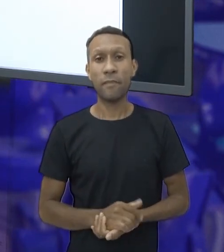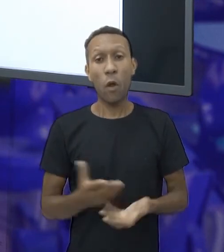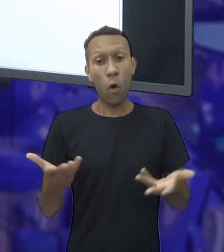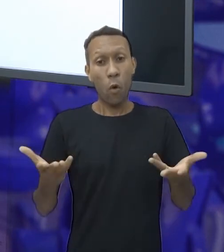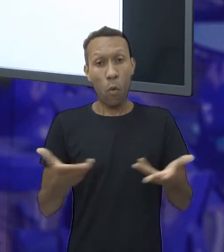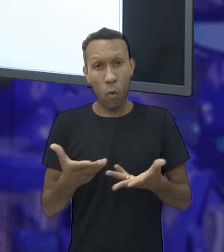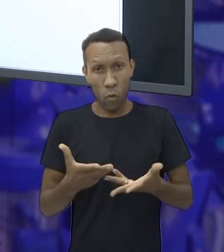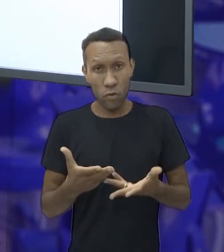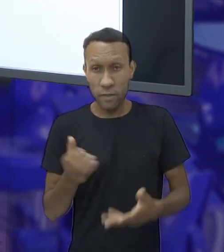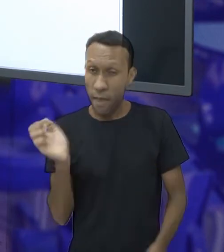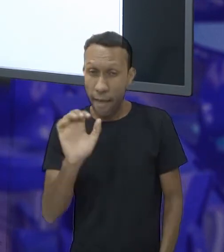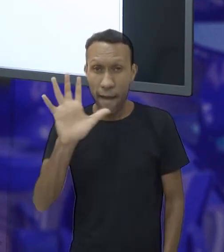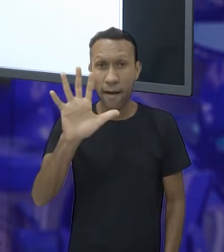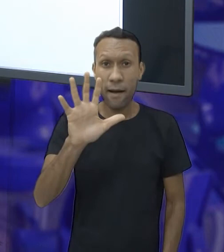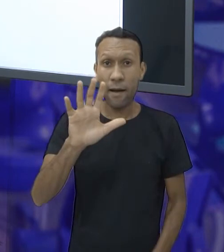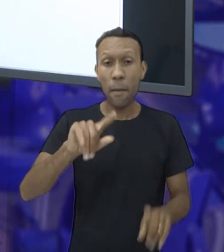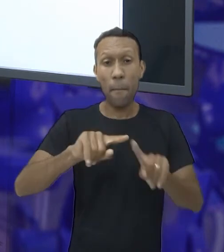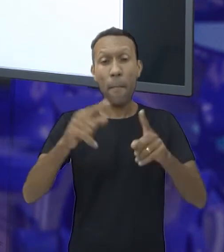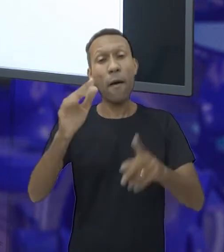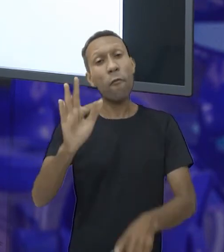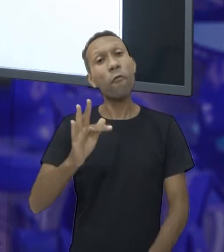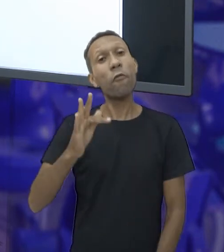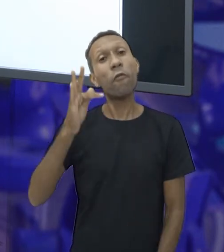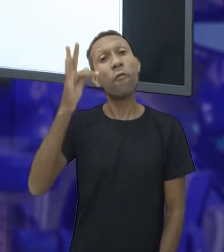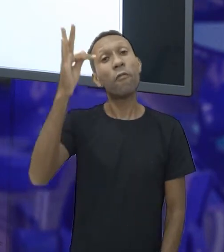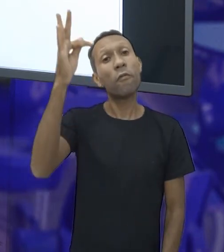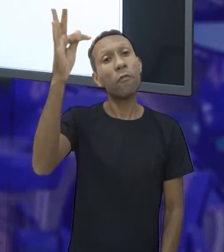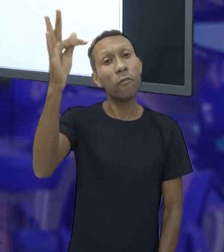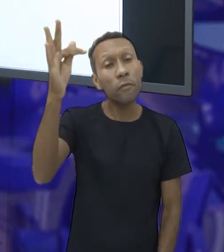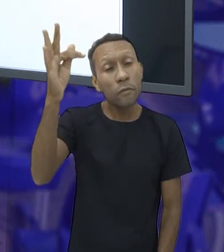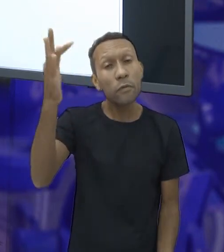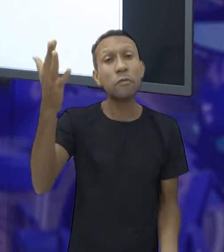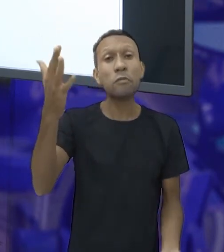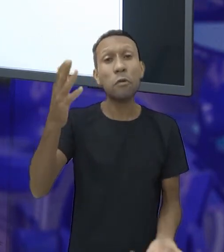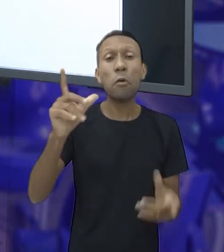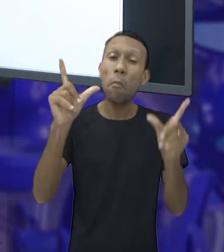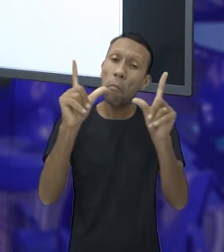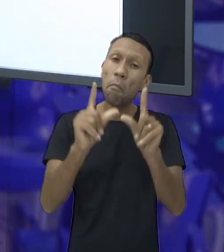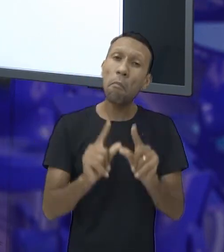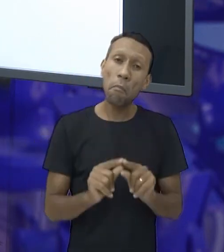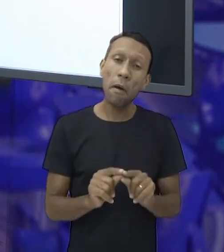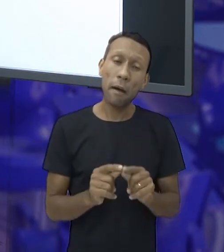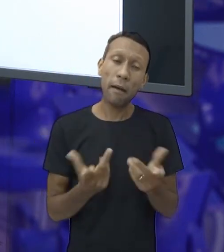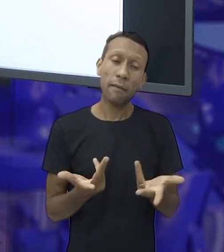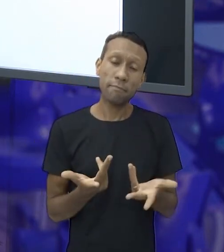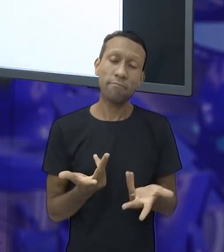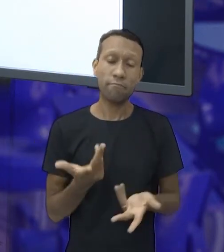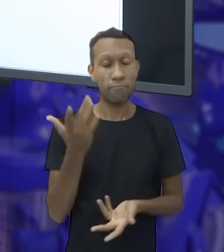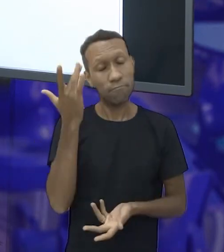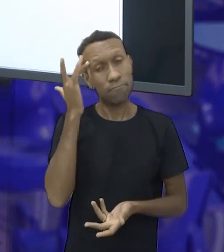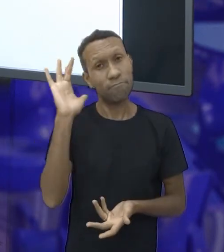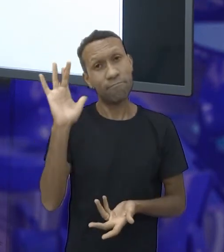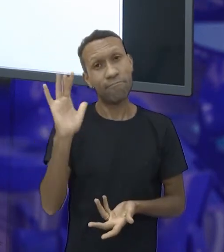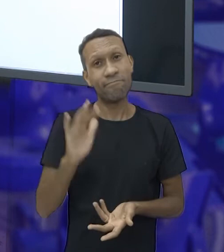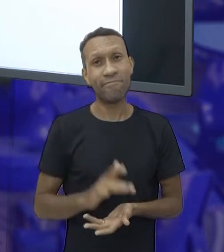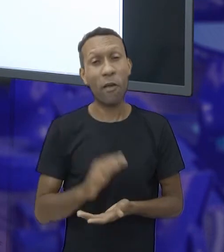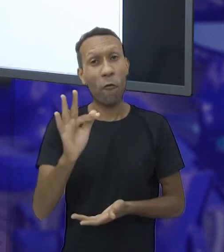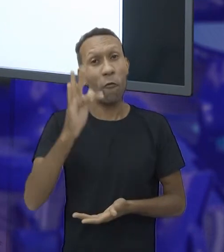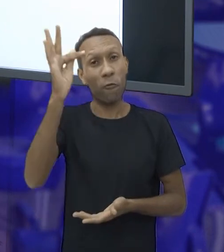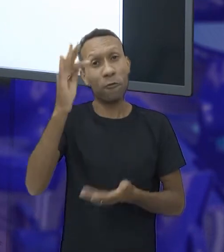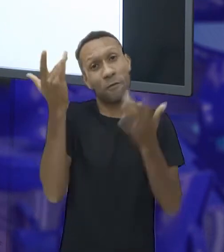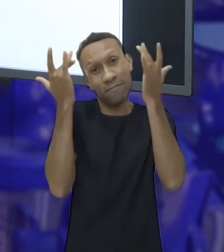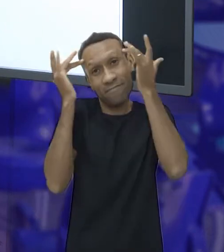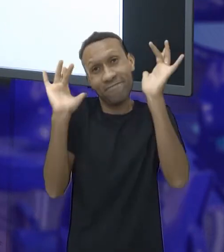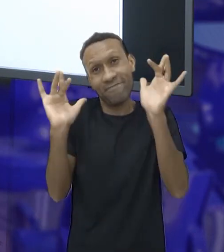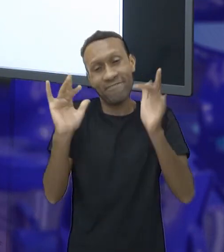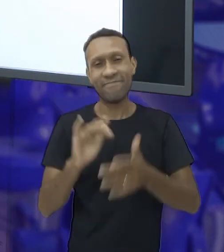muito caro poderá ser mais viável, né? Talvez lá para 2040, não sei dizer bem. Isso aí eu não posso fazer